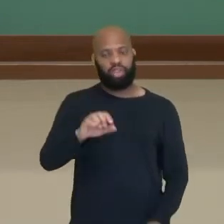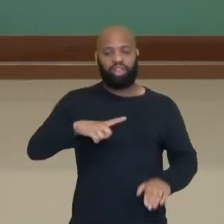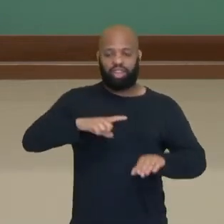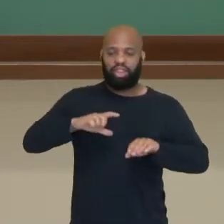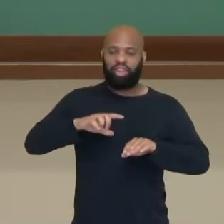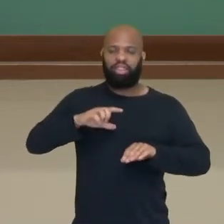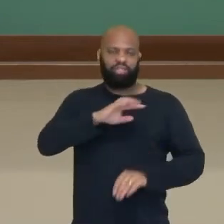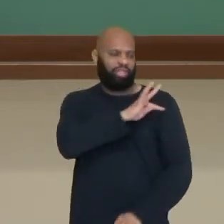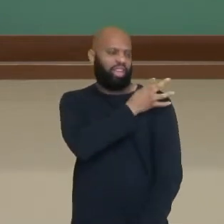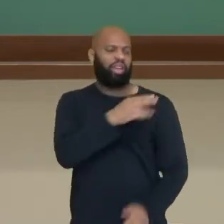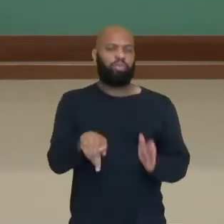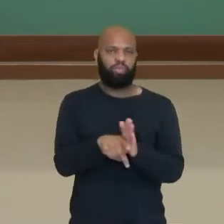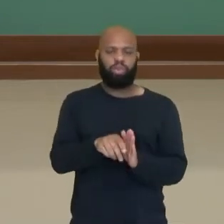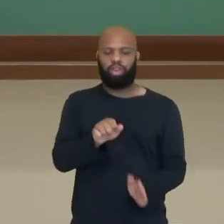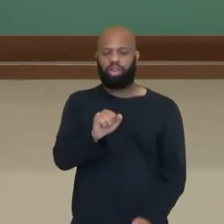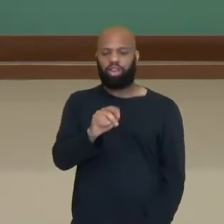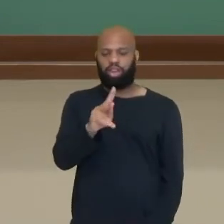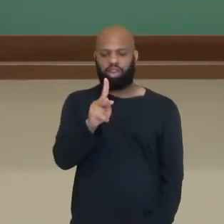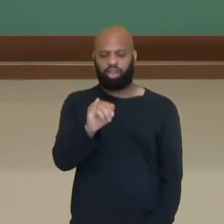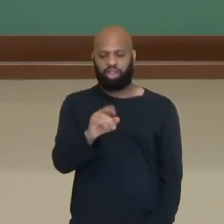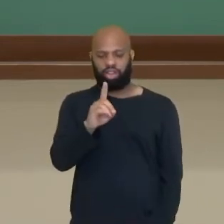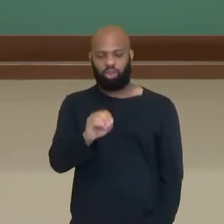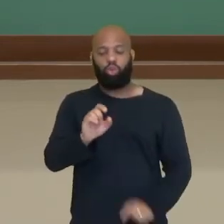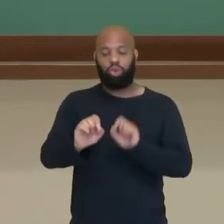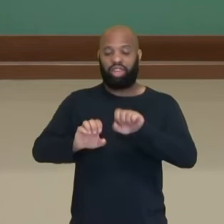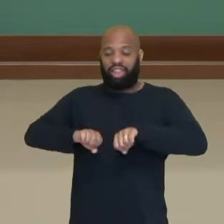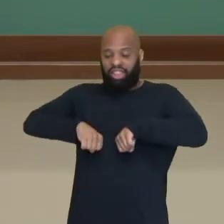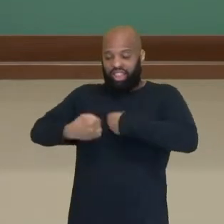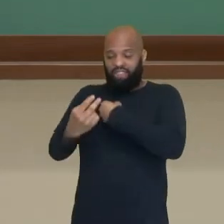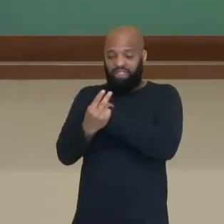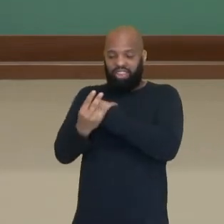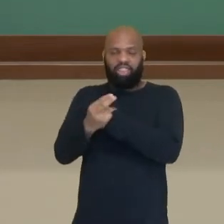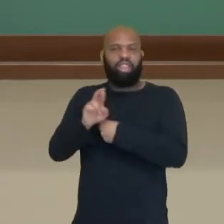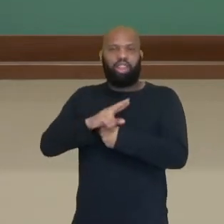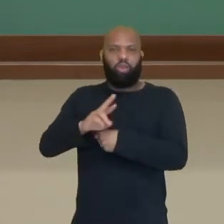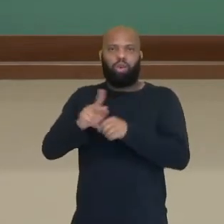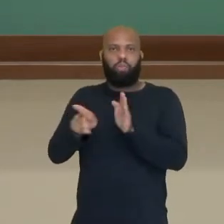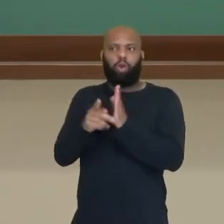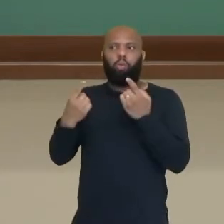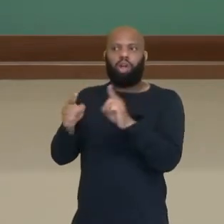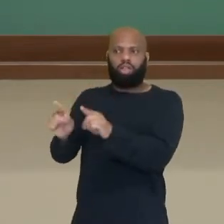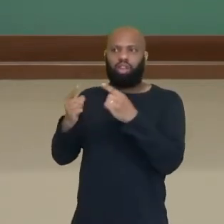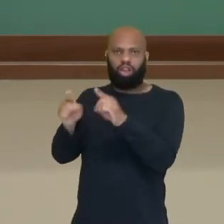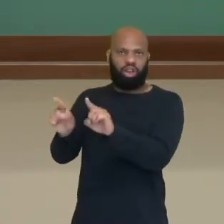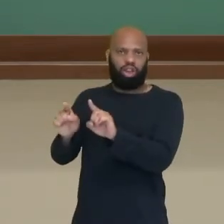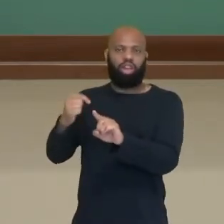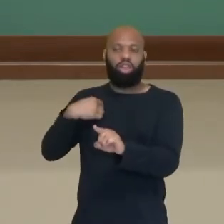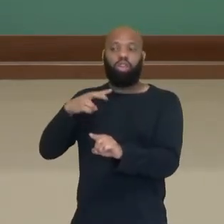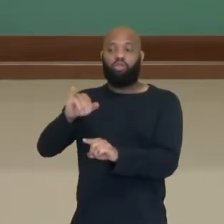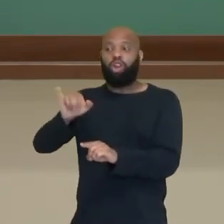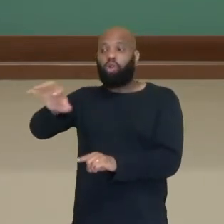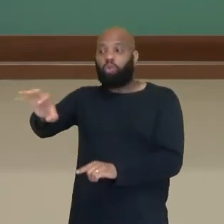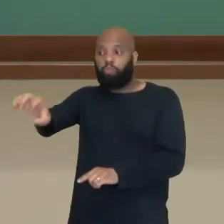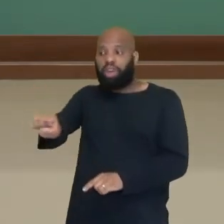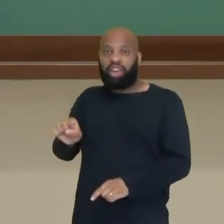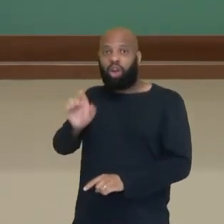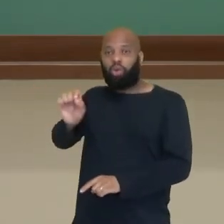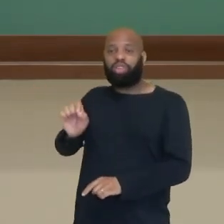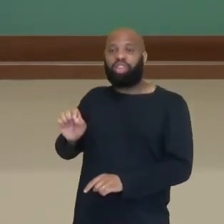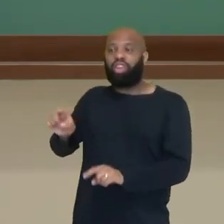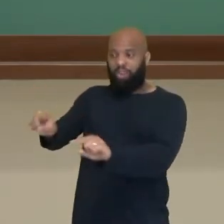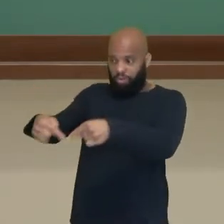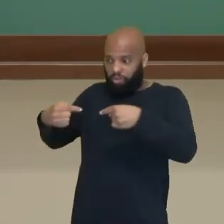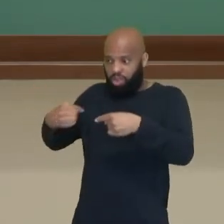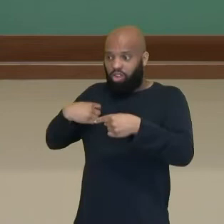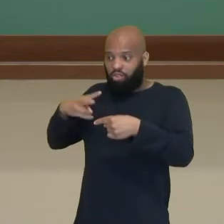Aikido são técnicas defensivas e nunca técnicas de ataque. Eu pego a força do meu adversário que ele trouxe no